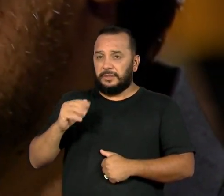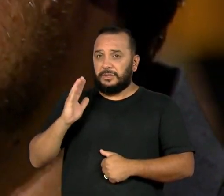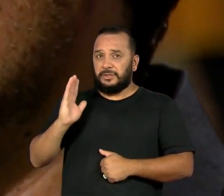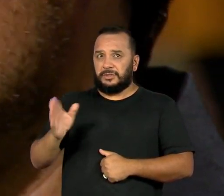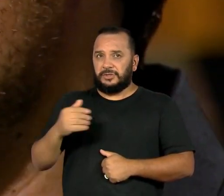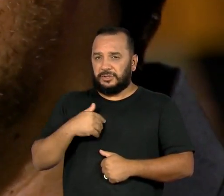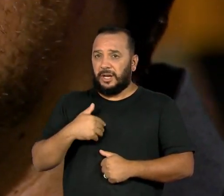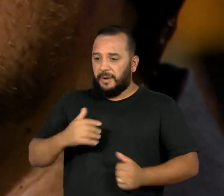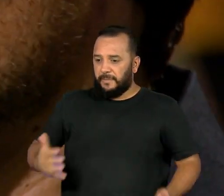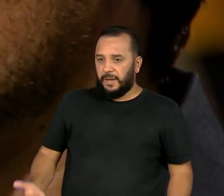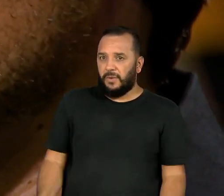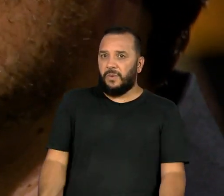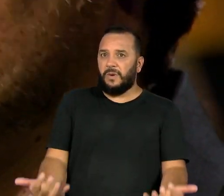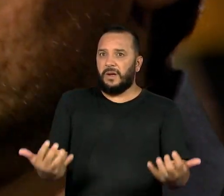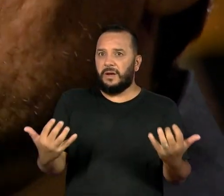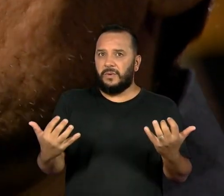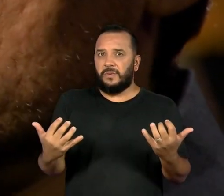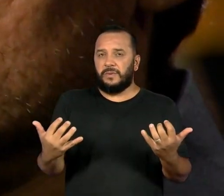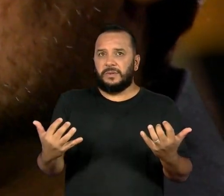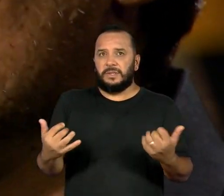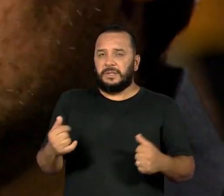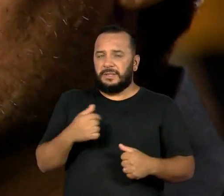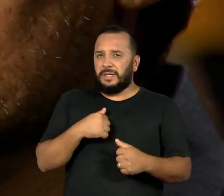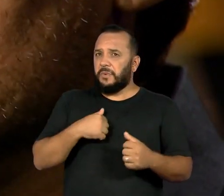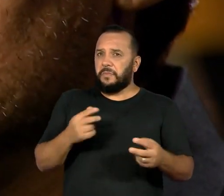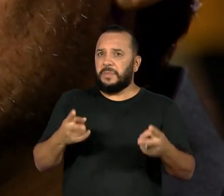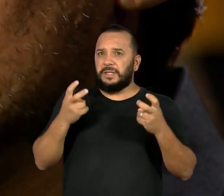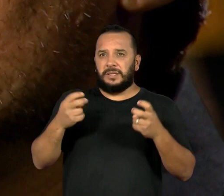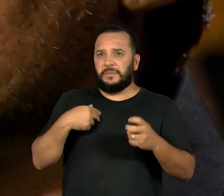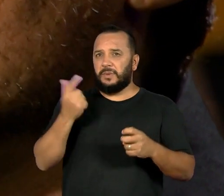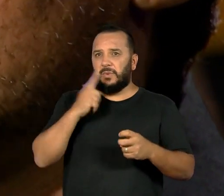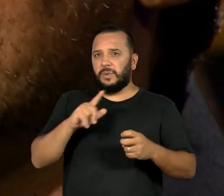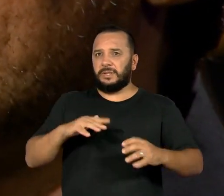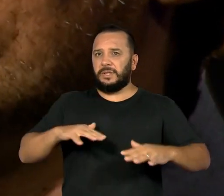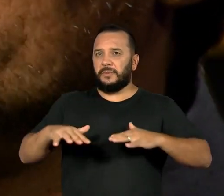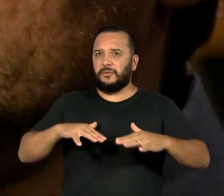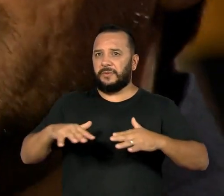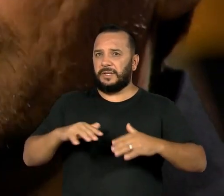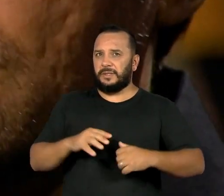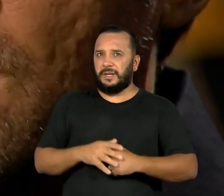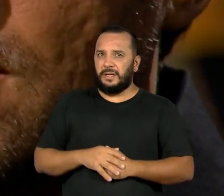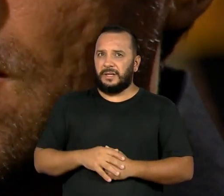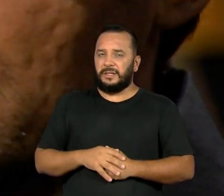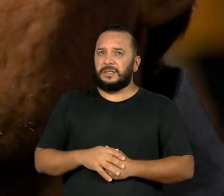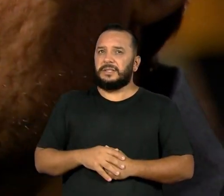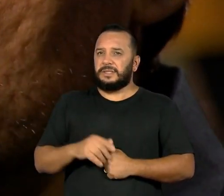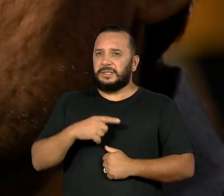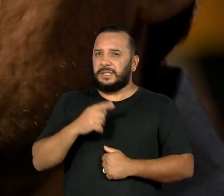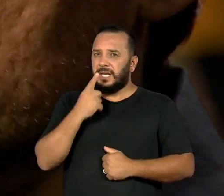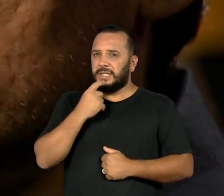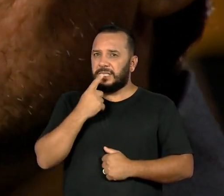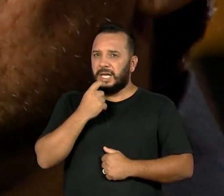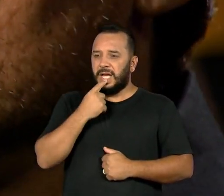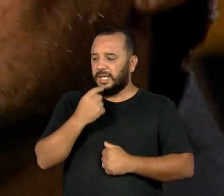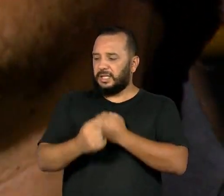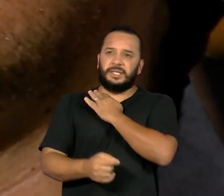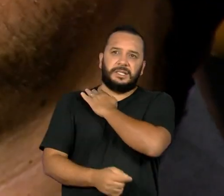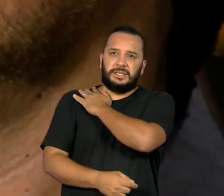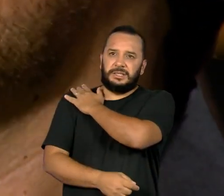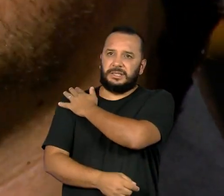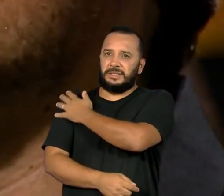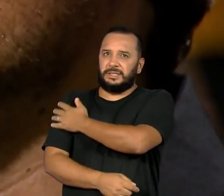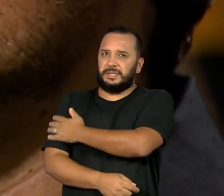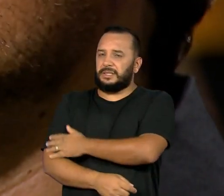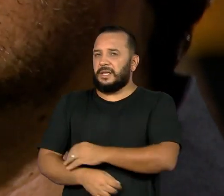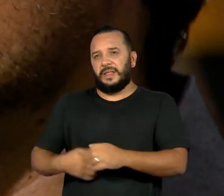me carregar do chão e eu vi que eu não estava conseguindo me movimentar, e eu vi que tinha sangue no ombro, eu